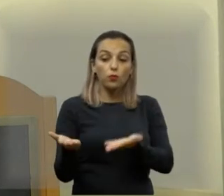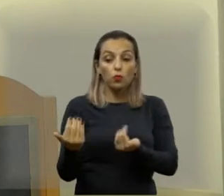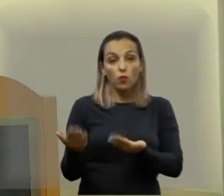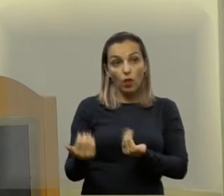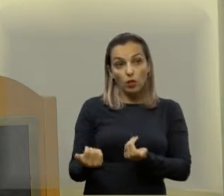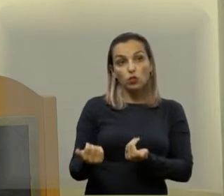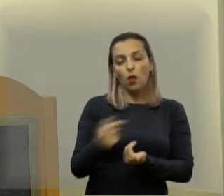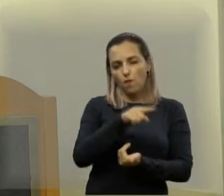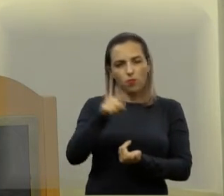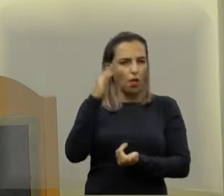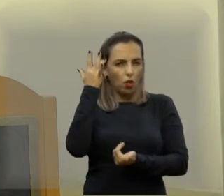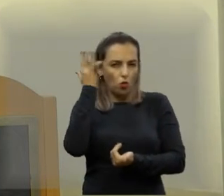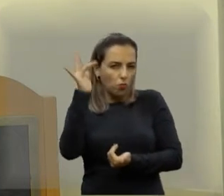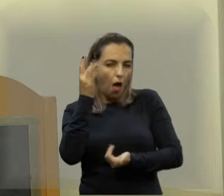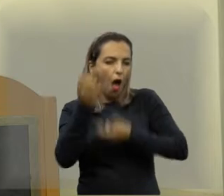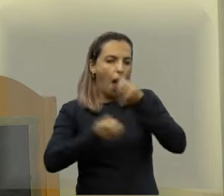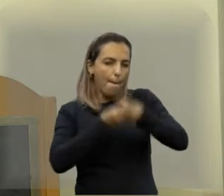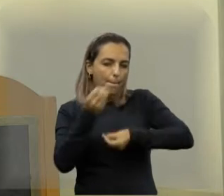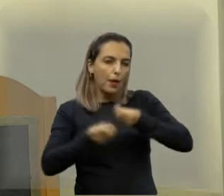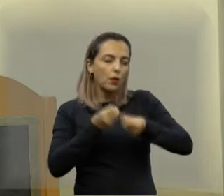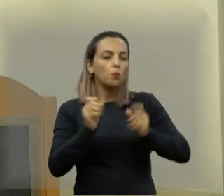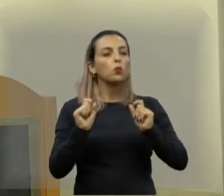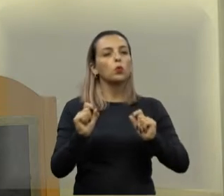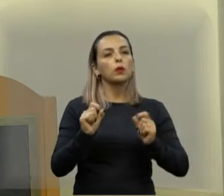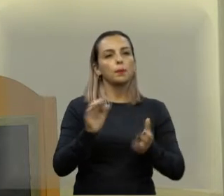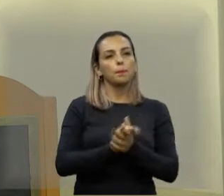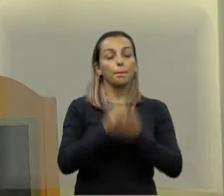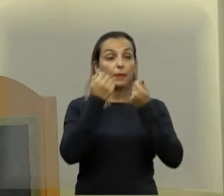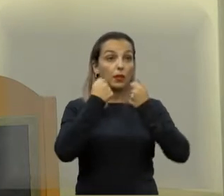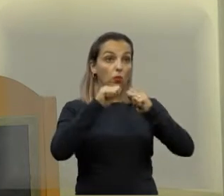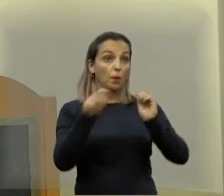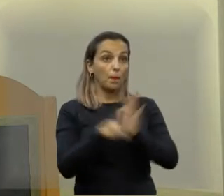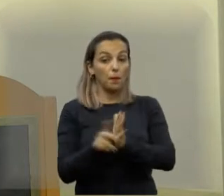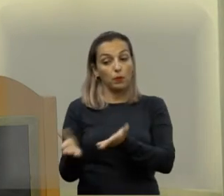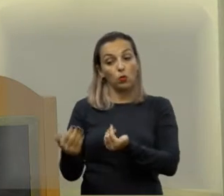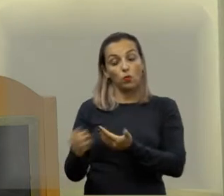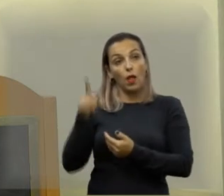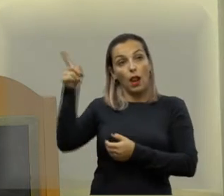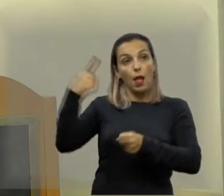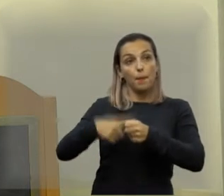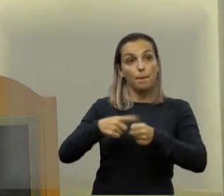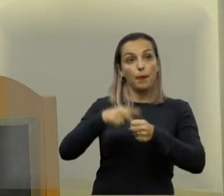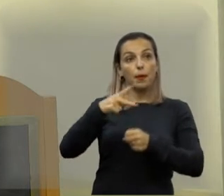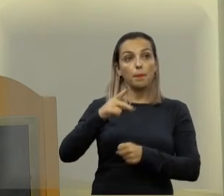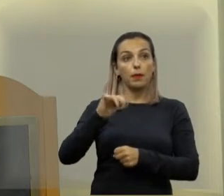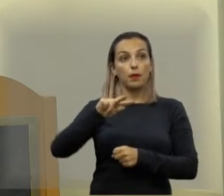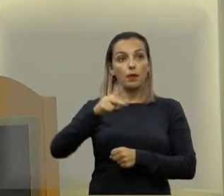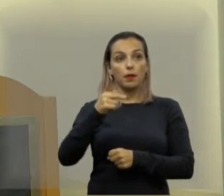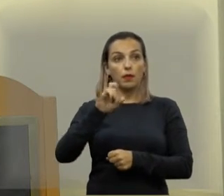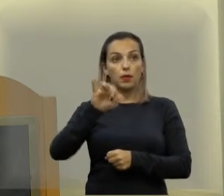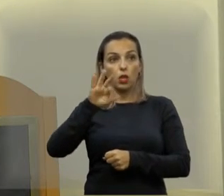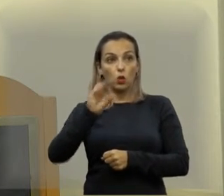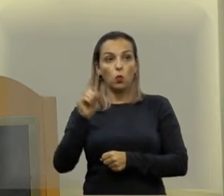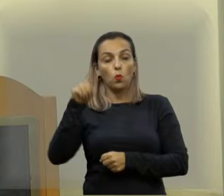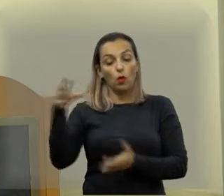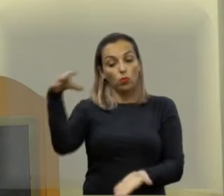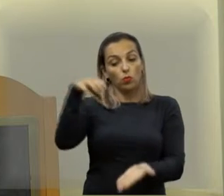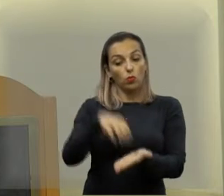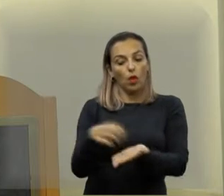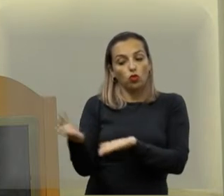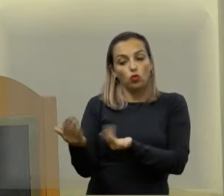vocês que não tem tanto conhecimento que não estão tão presente assessoria de juventude onde fica lá no Jardim Pinheiro lá no centro da Juventude